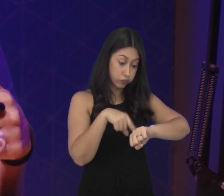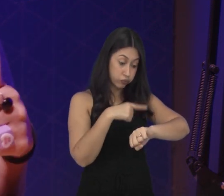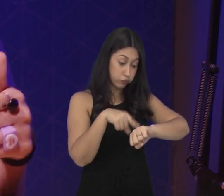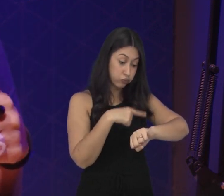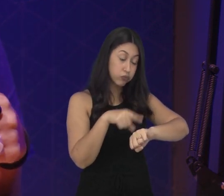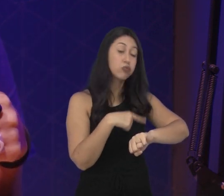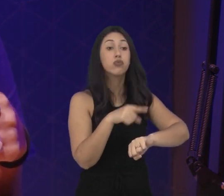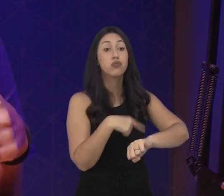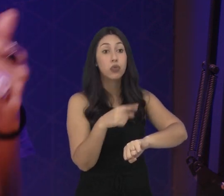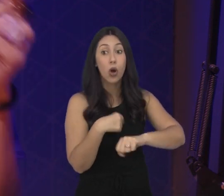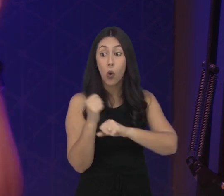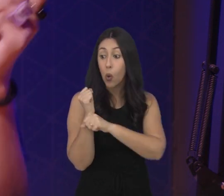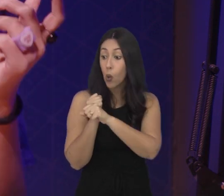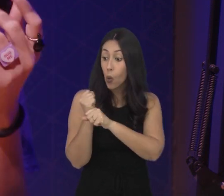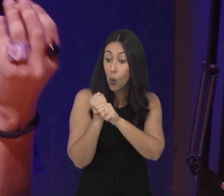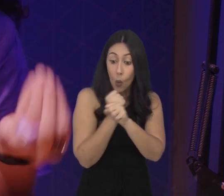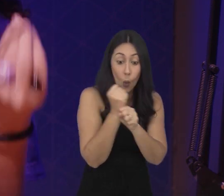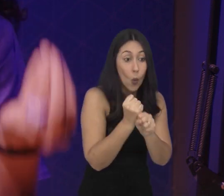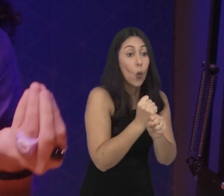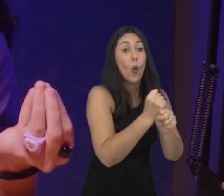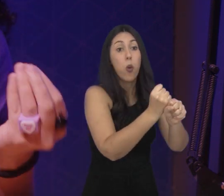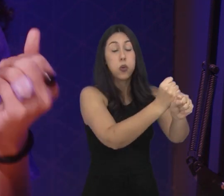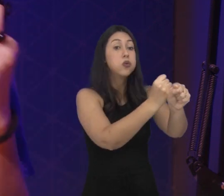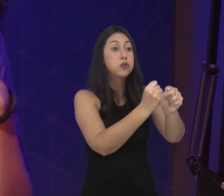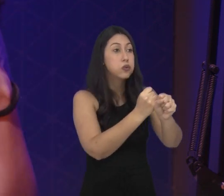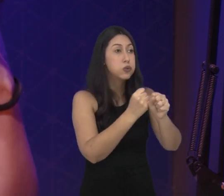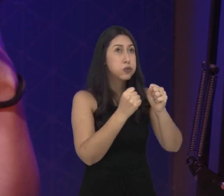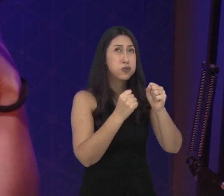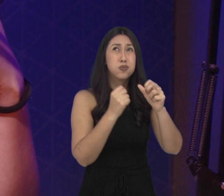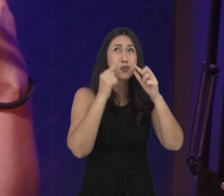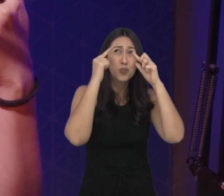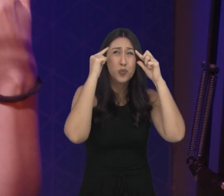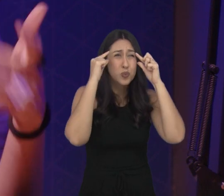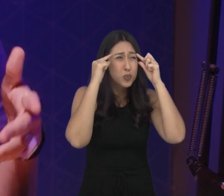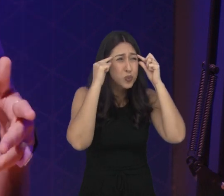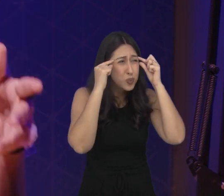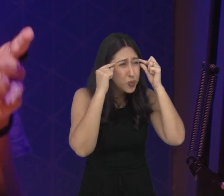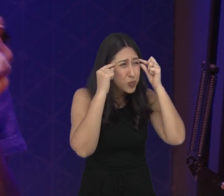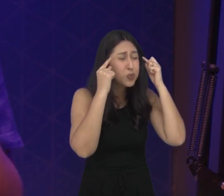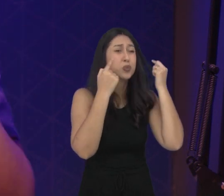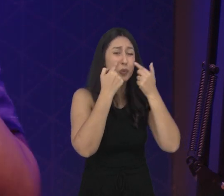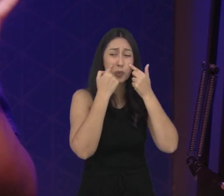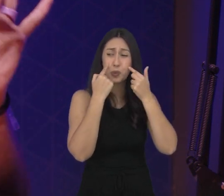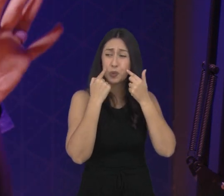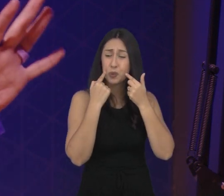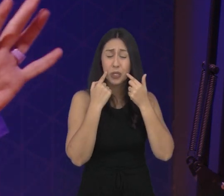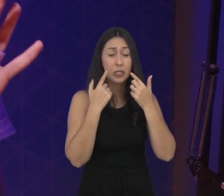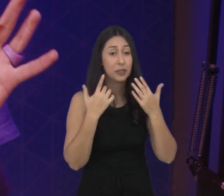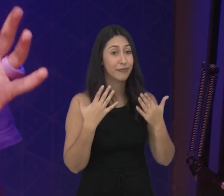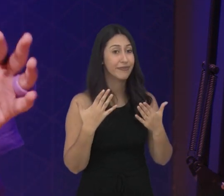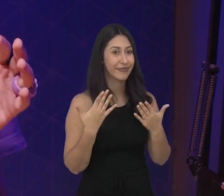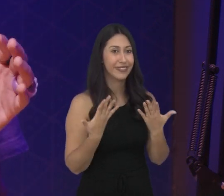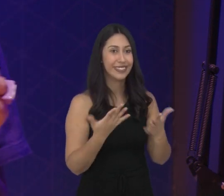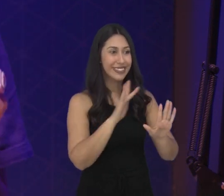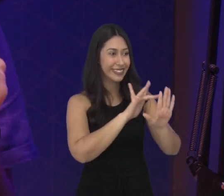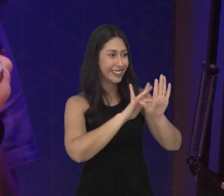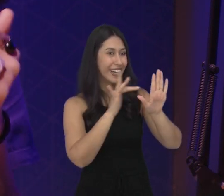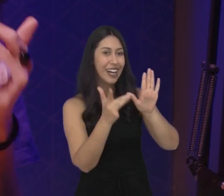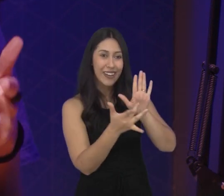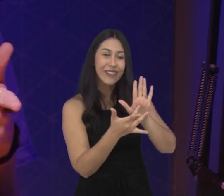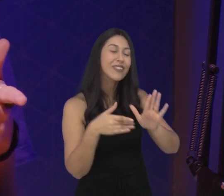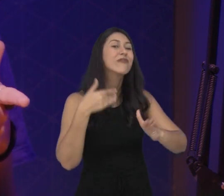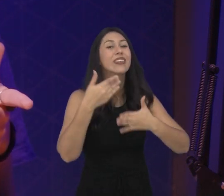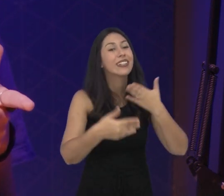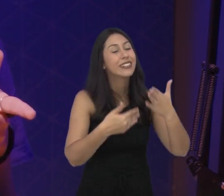tic-tac, e os anos estão ficando mais curtos e as rugas estão ficando mais longas. Tem várias analogias que ele faz ao longo da música